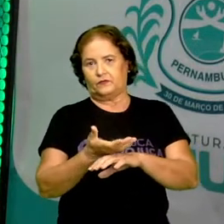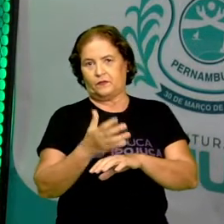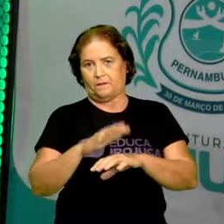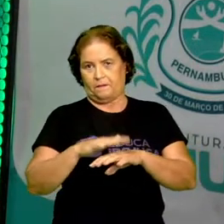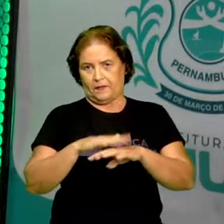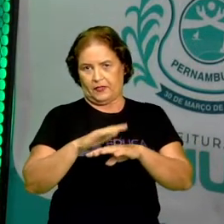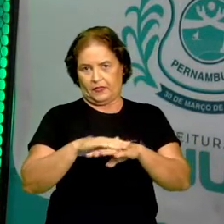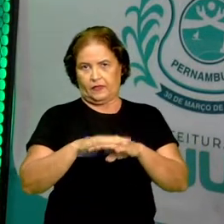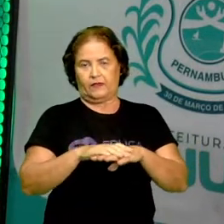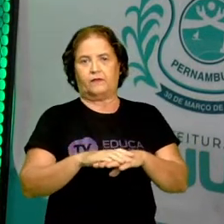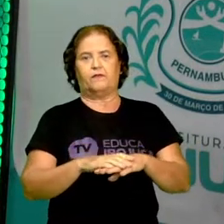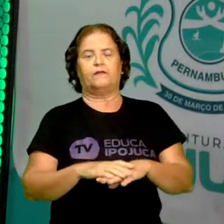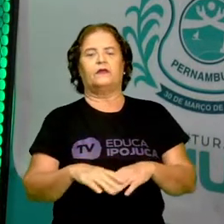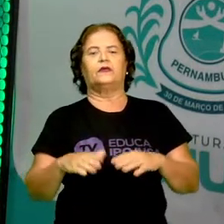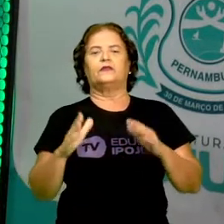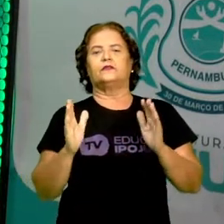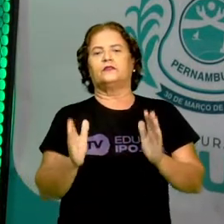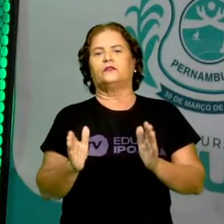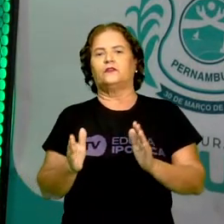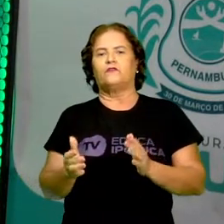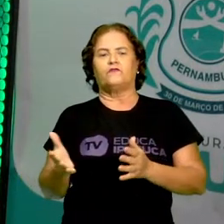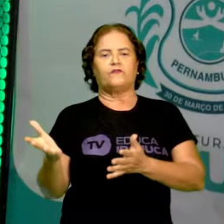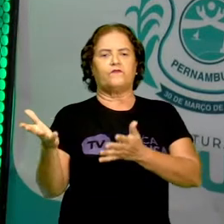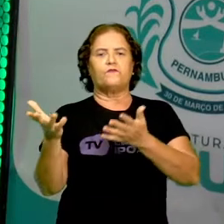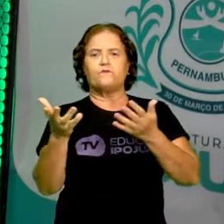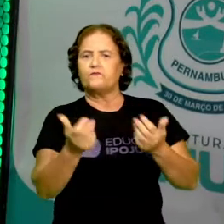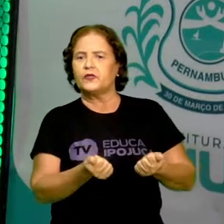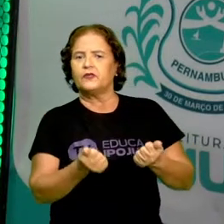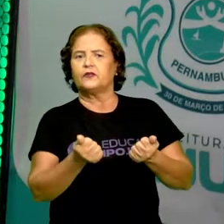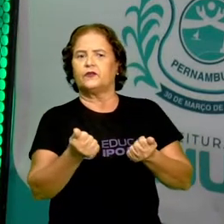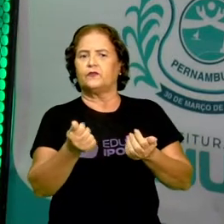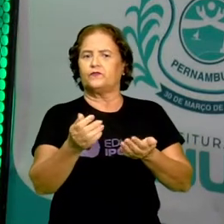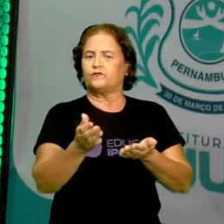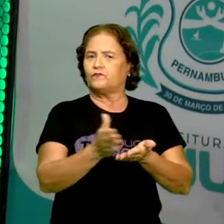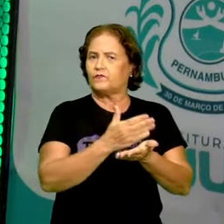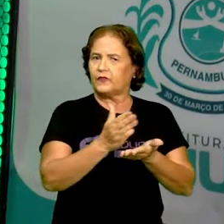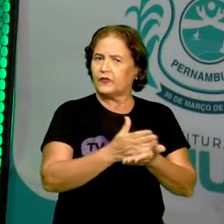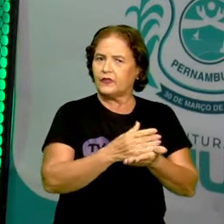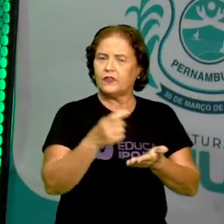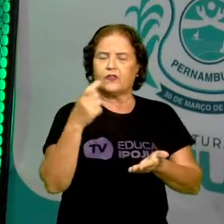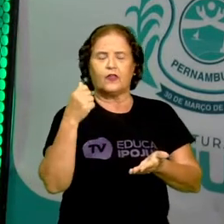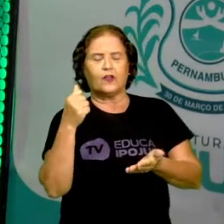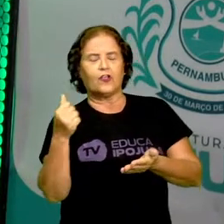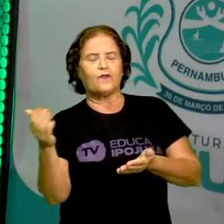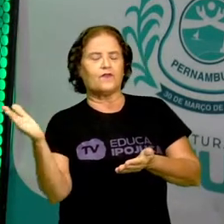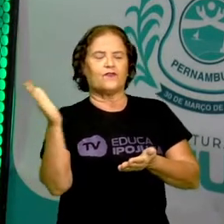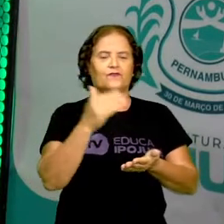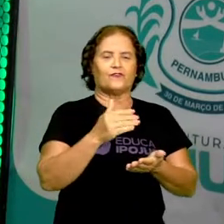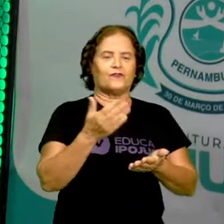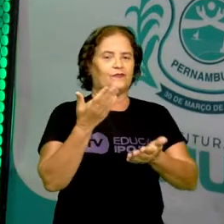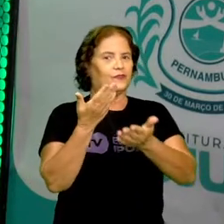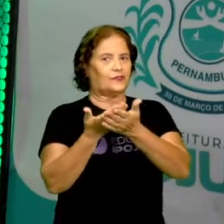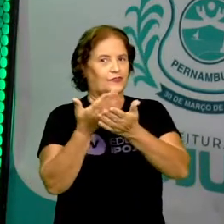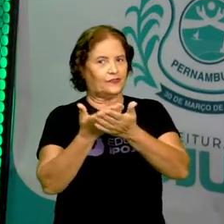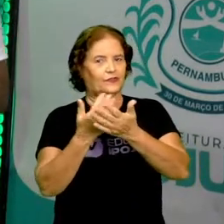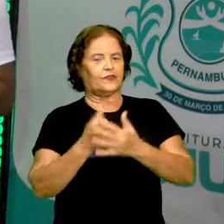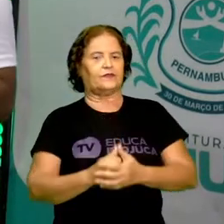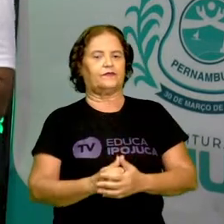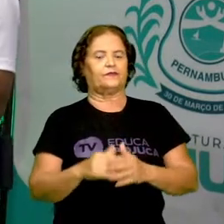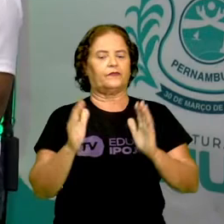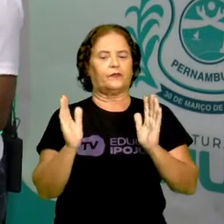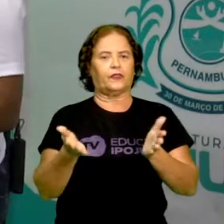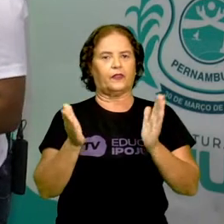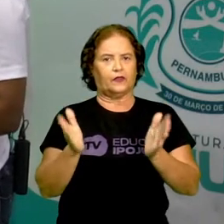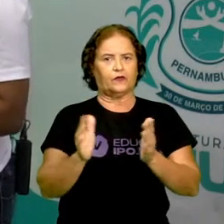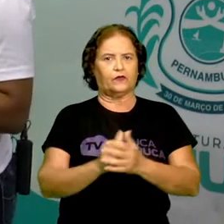Mas não perca tempo! Pegue seu caderno, seu lápis e vamos estudar! Na aula de hoje, nós vamos ver